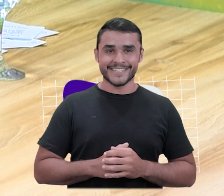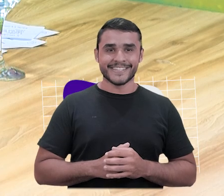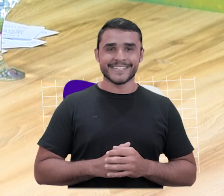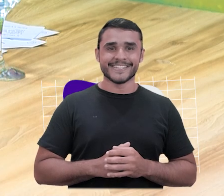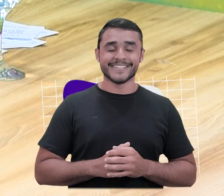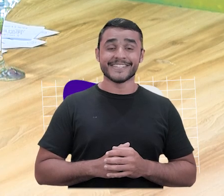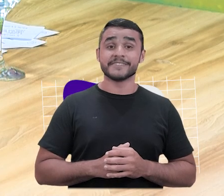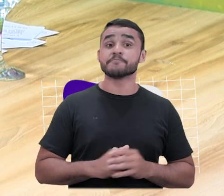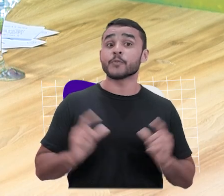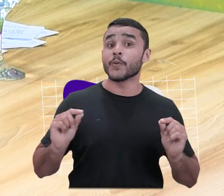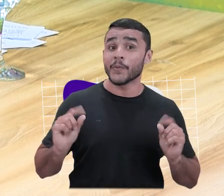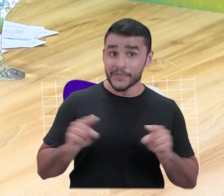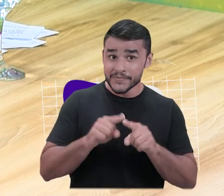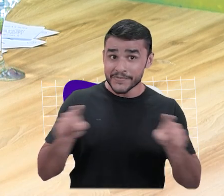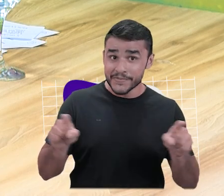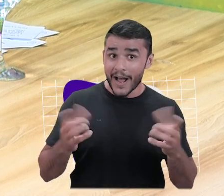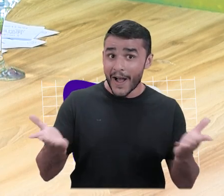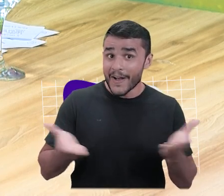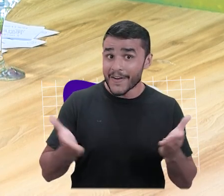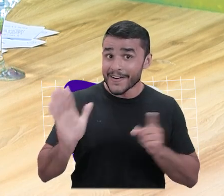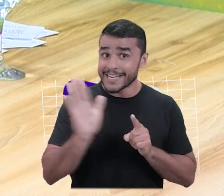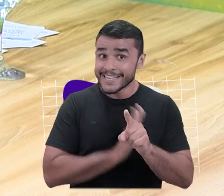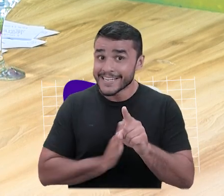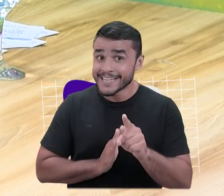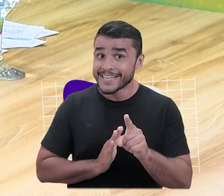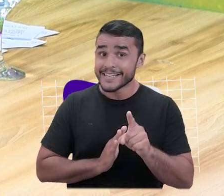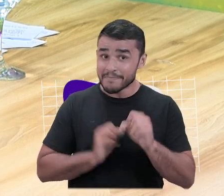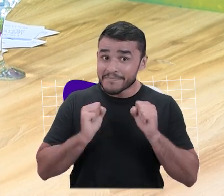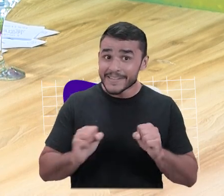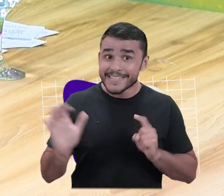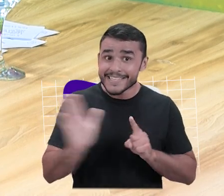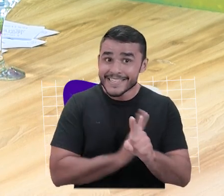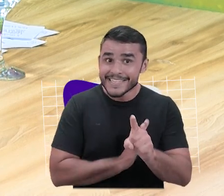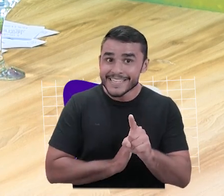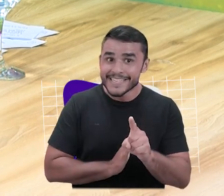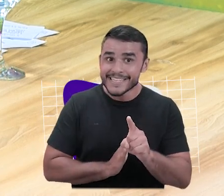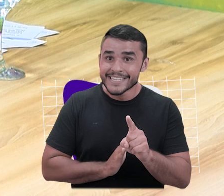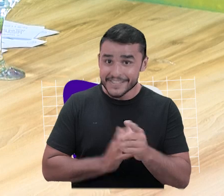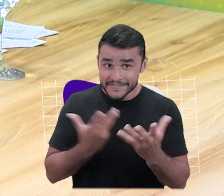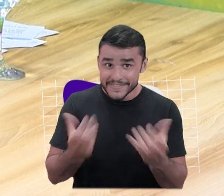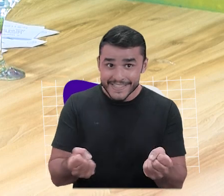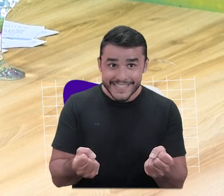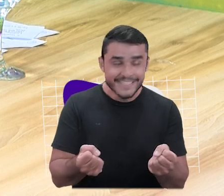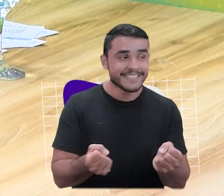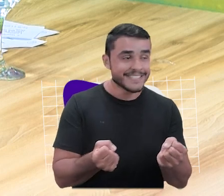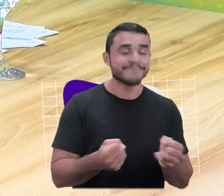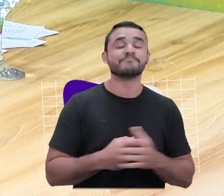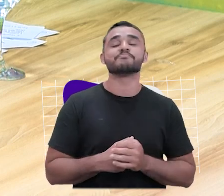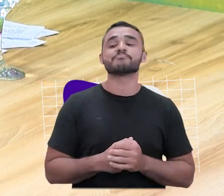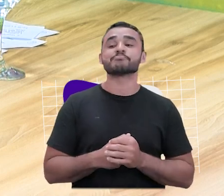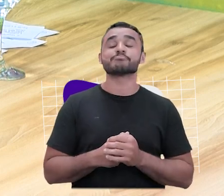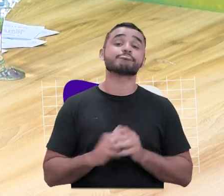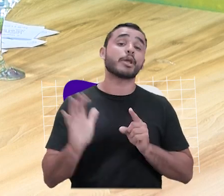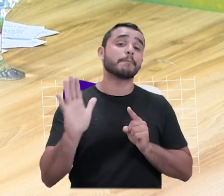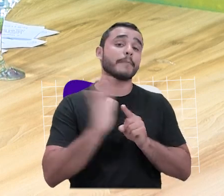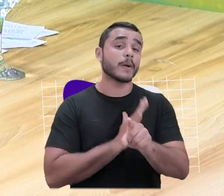Estão preparados? Pro encerramento. Simbora. eu quero saber de